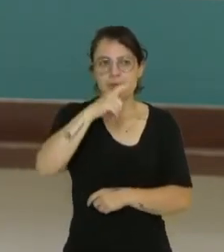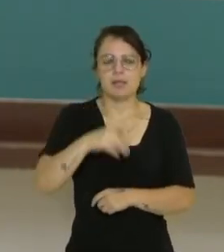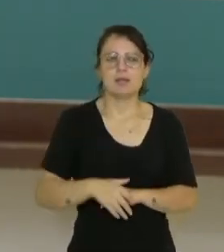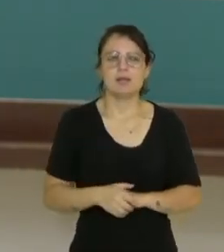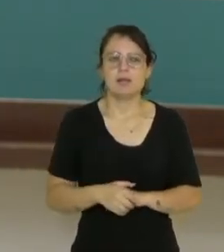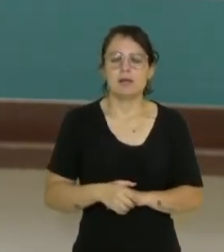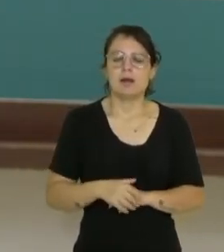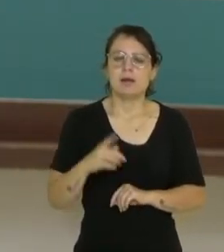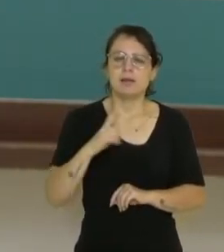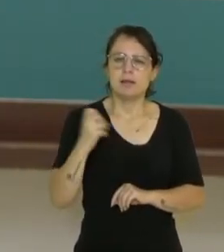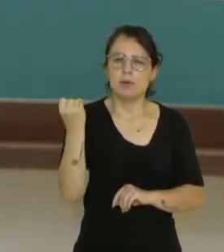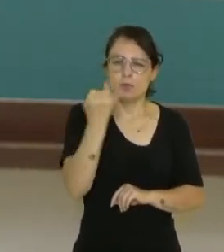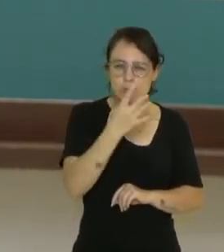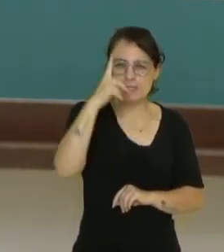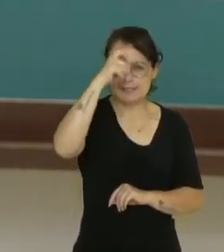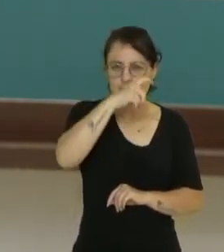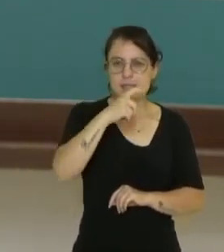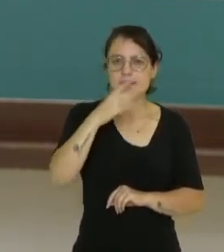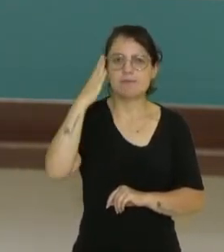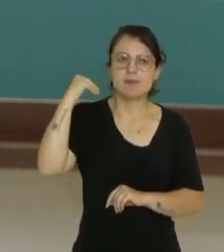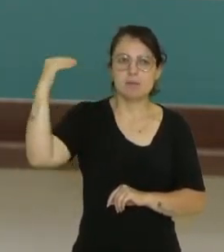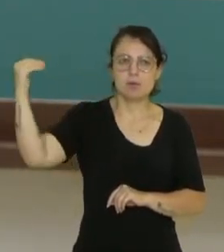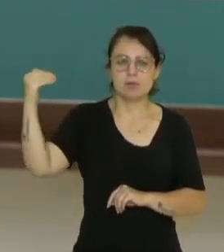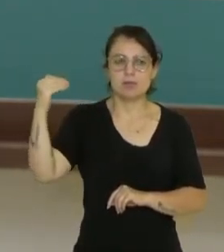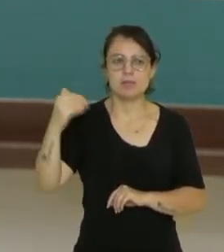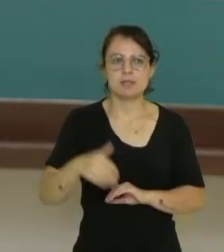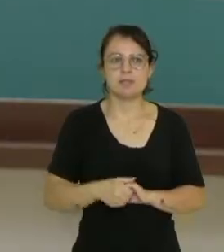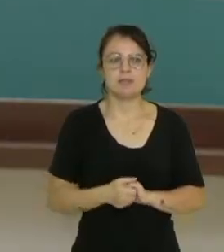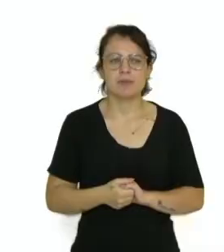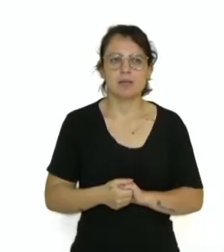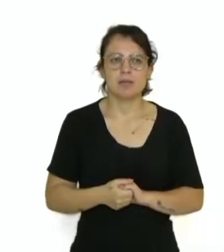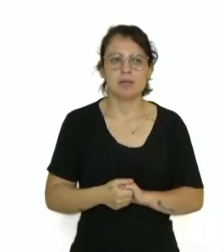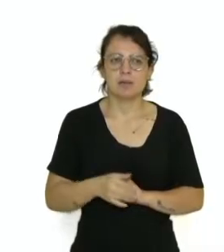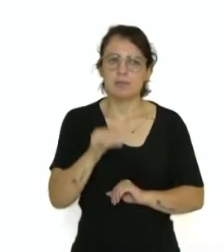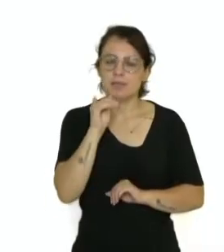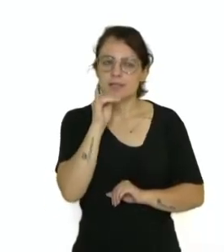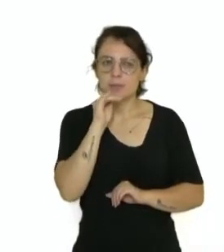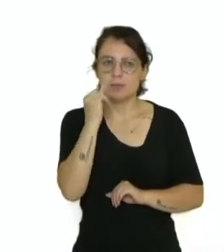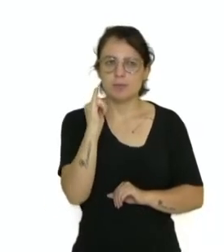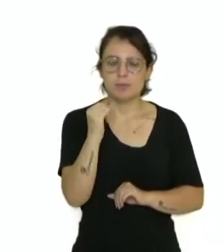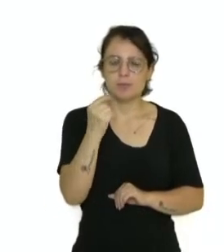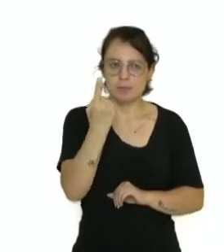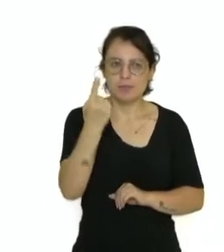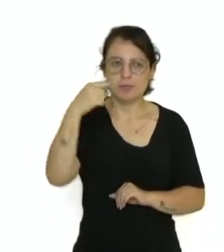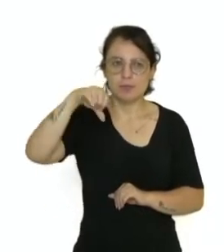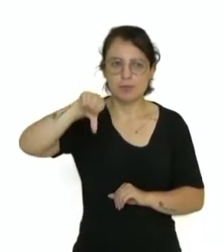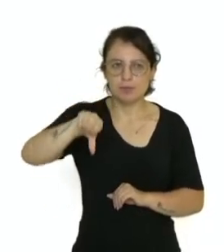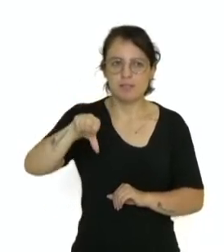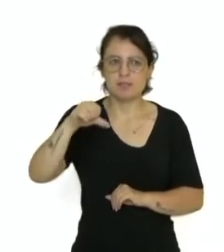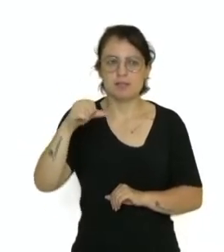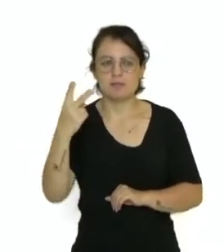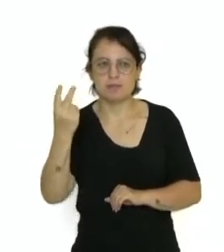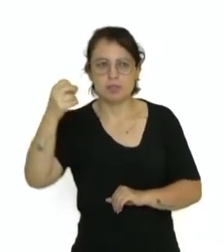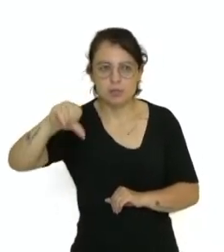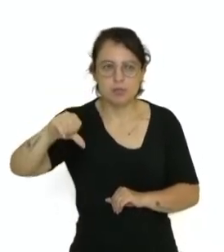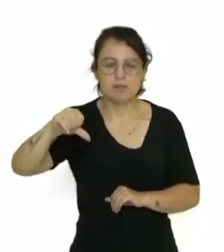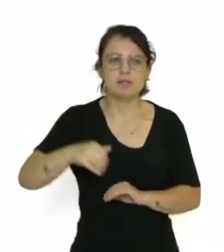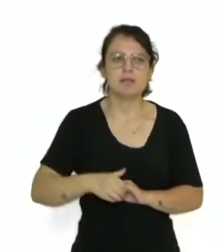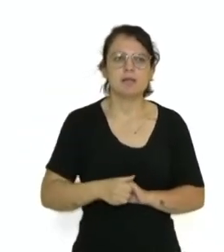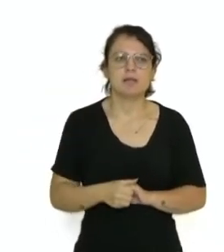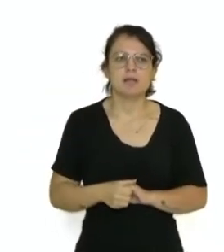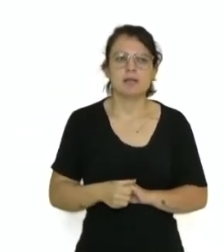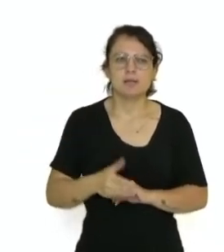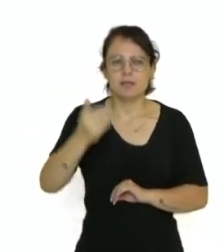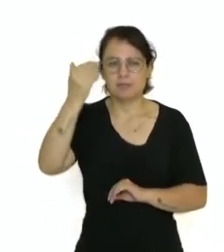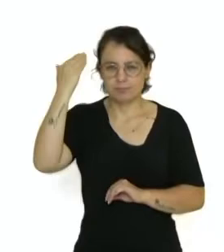e indicadas como exemplos a serem talvez prevenidos. A primeira delas, a crise de 29, quando, infelizmente, terminada